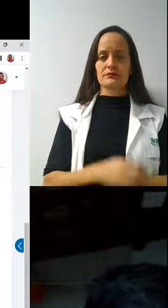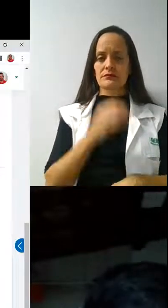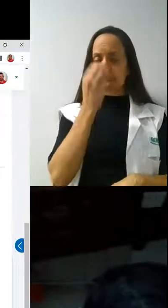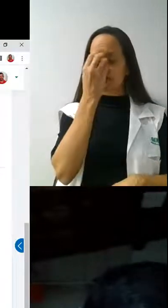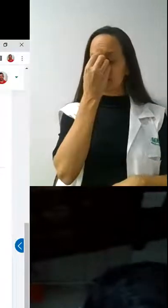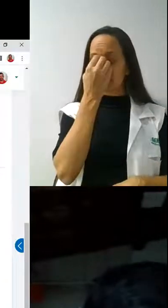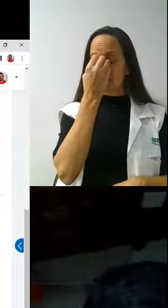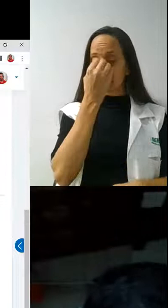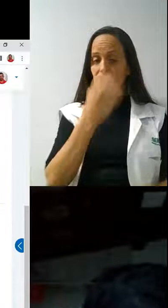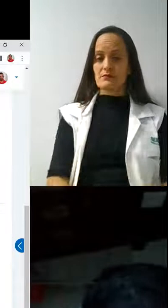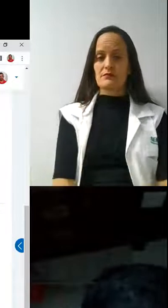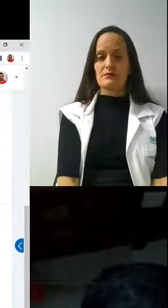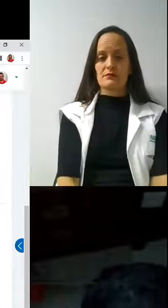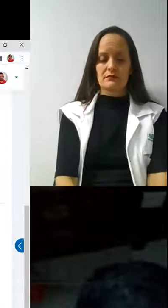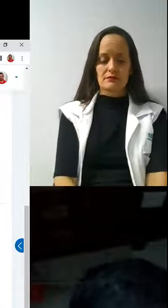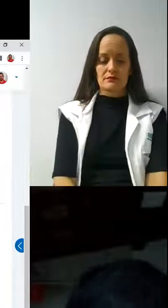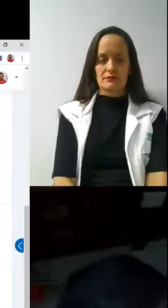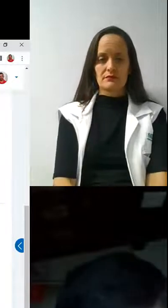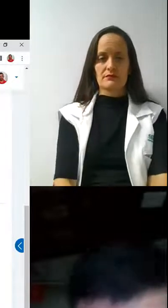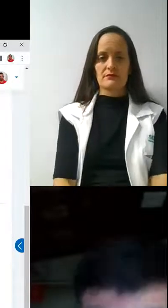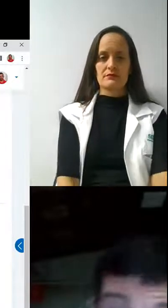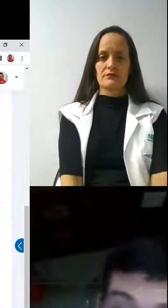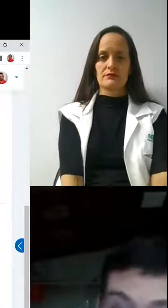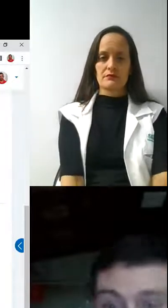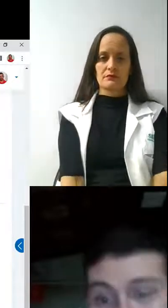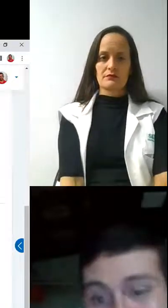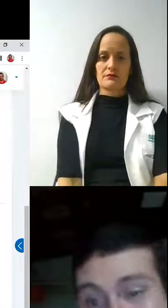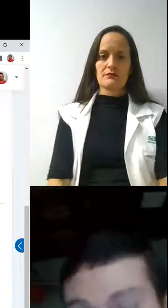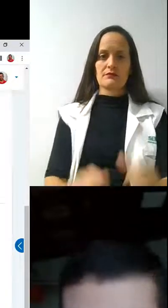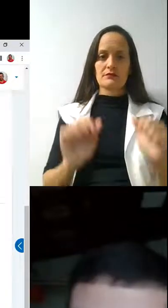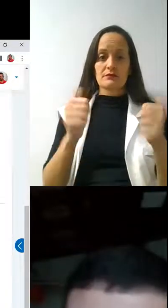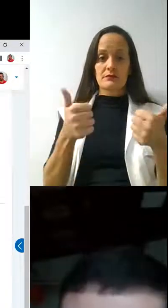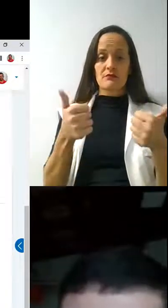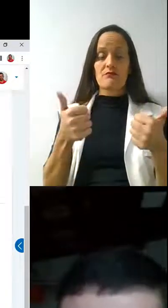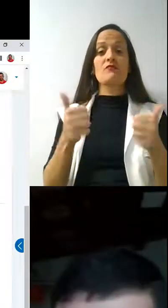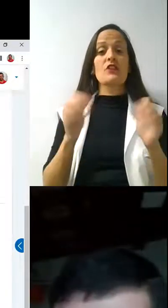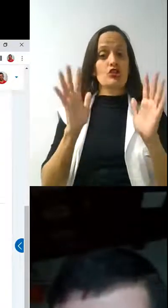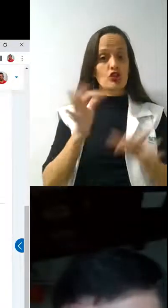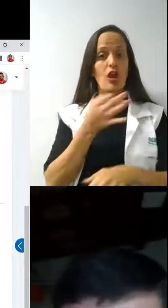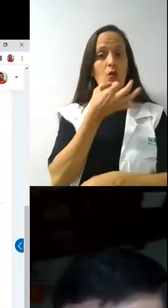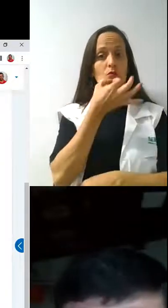Então, as dicas foram dadas, agora a gente vai fazer as nossas atividades, beleza?